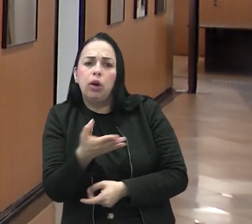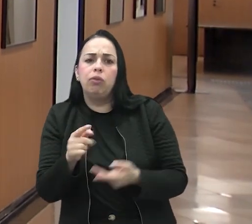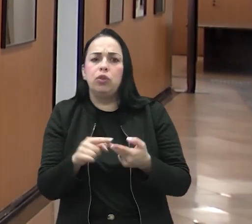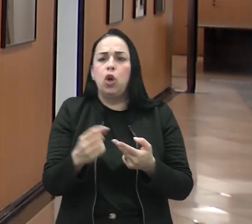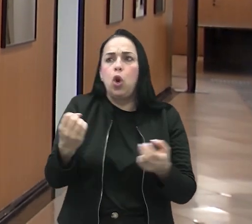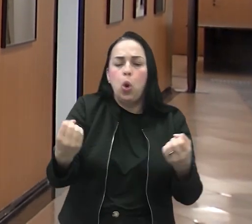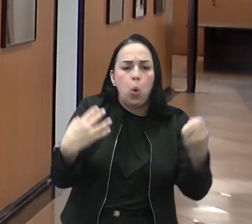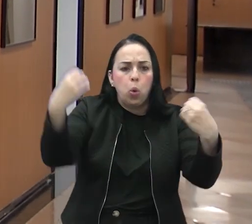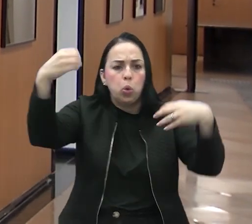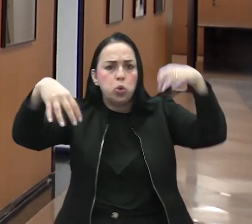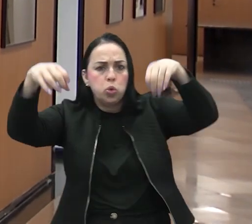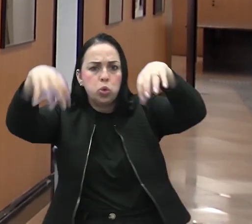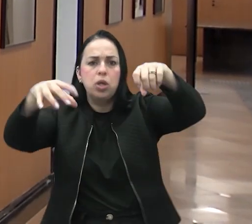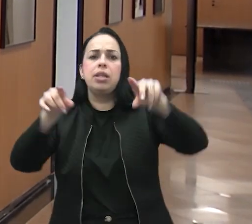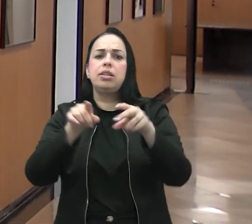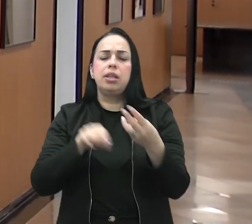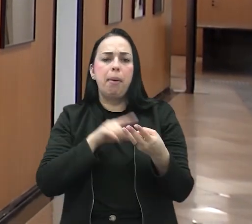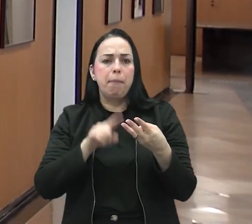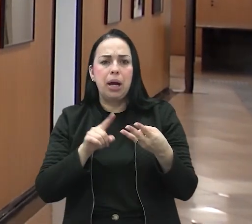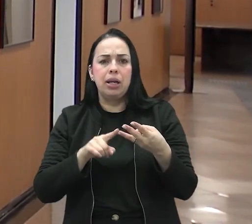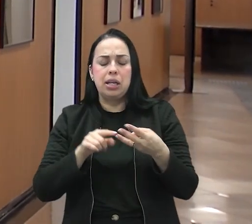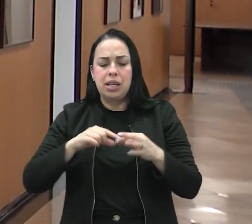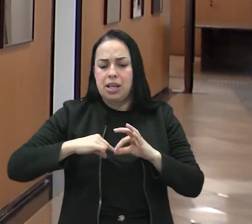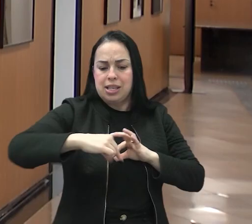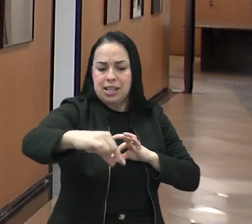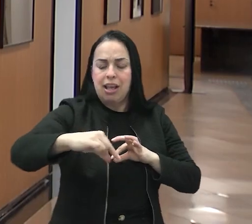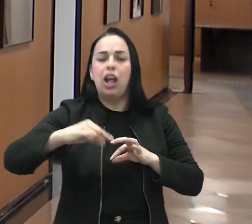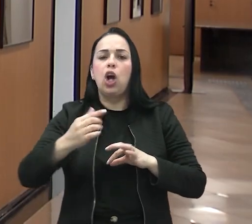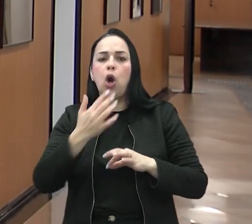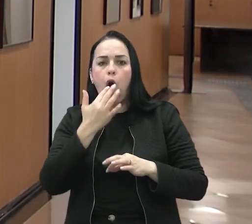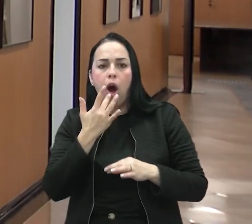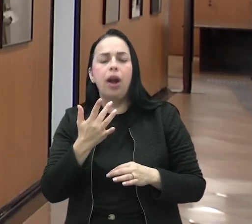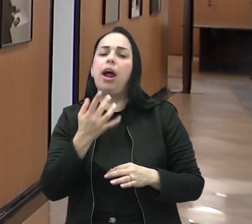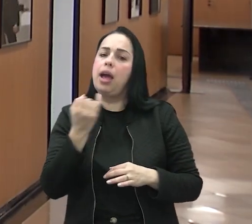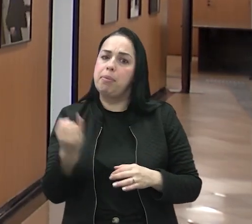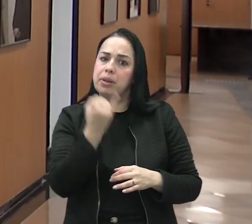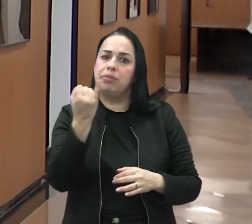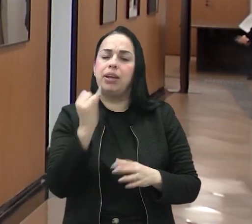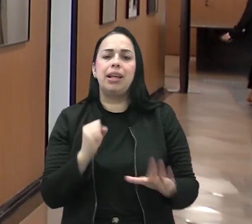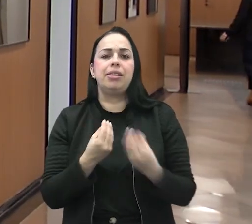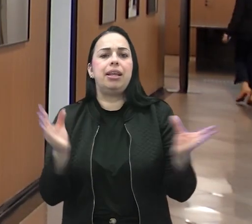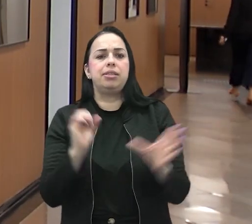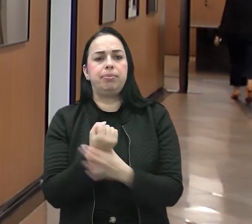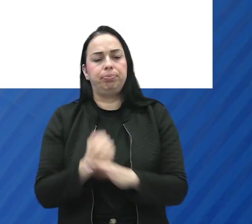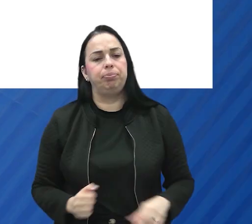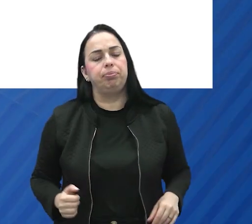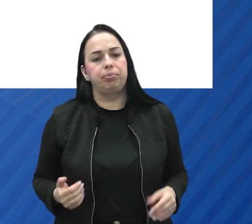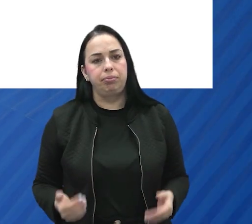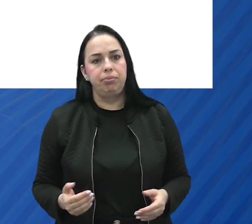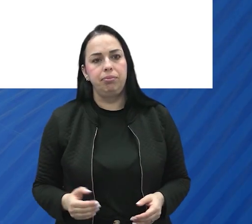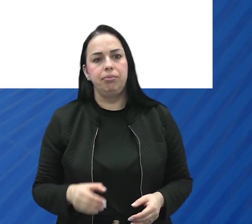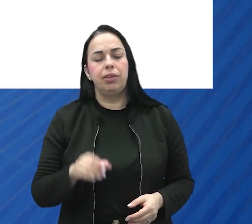pista, iluminação, sinalização aérea, de solo. Então, isso tudo, com certeza, vai trazer muita segurança.